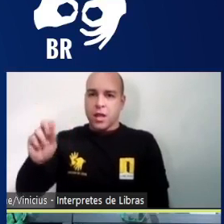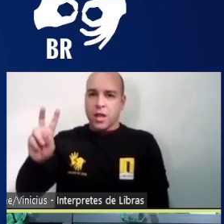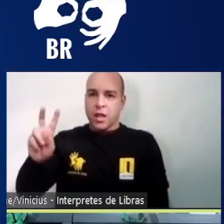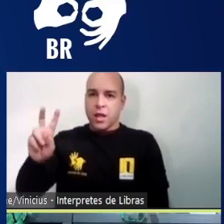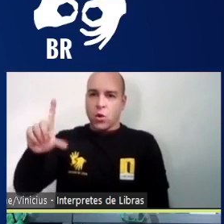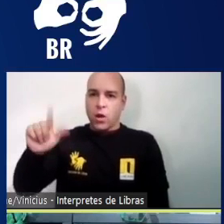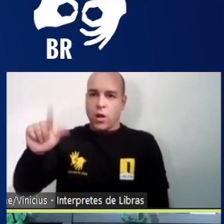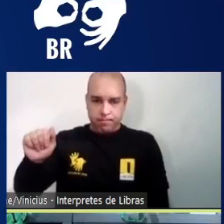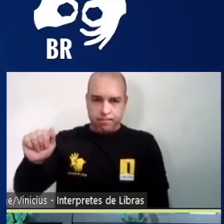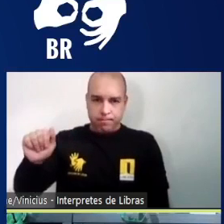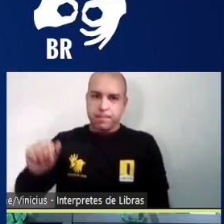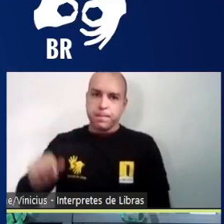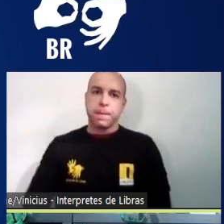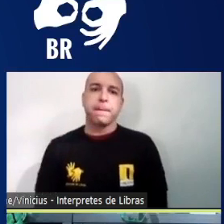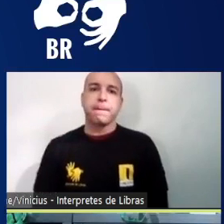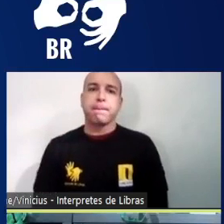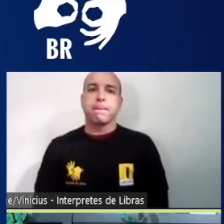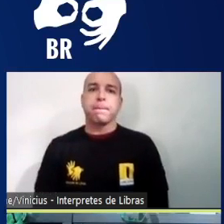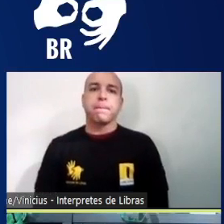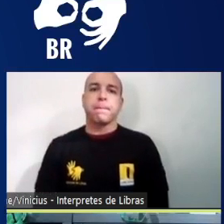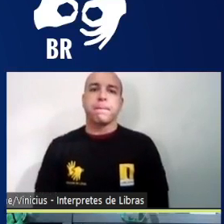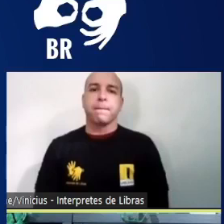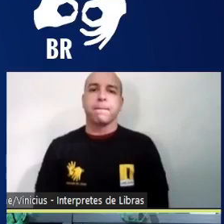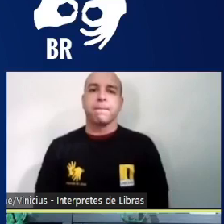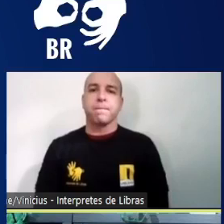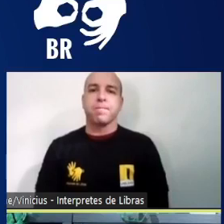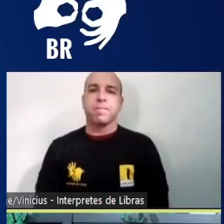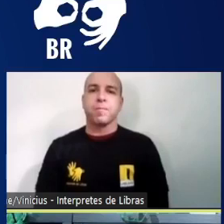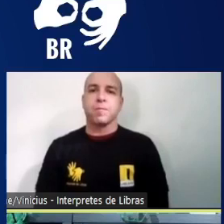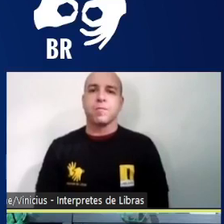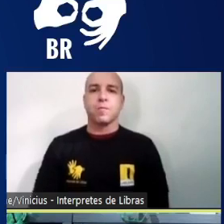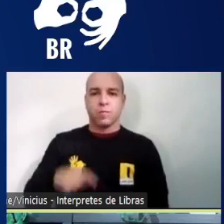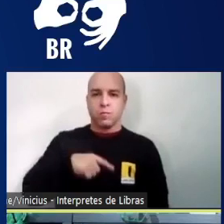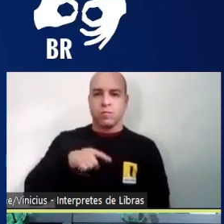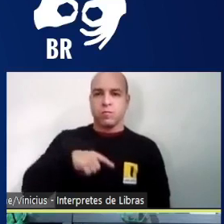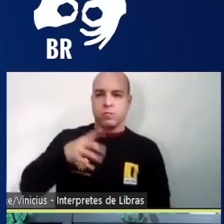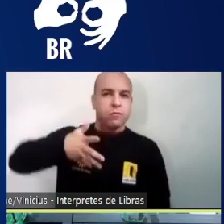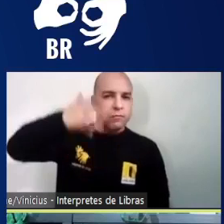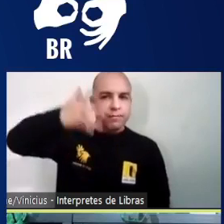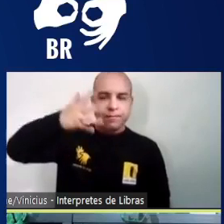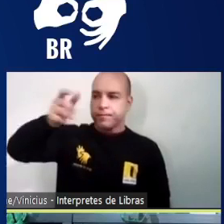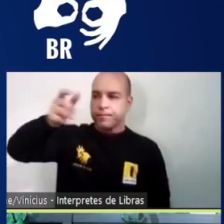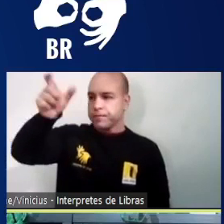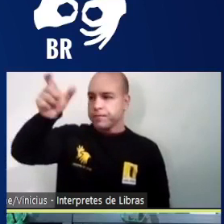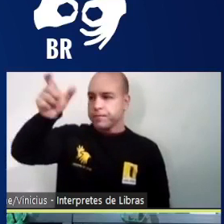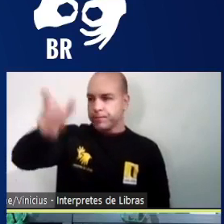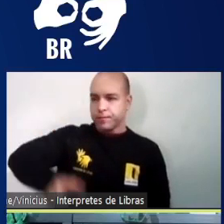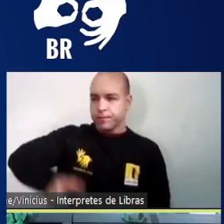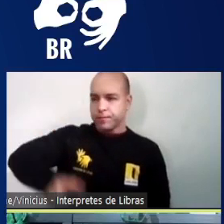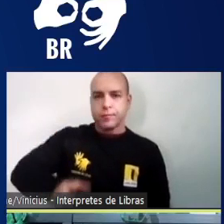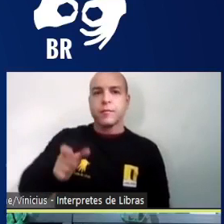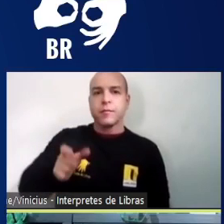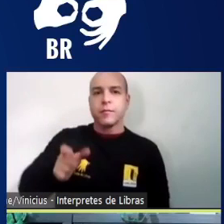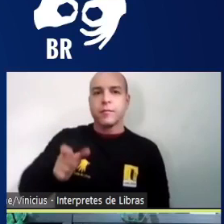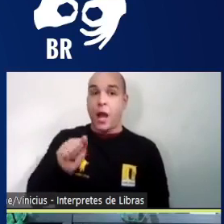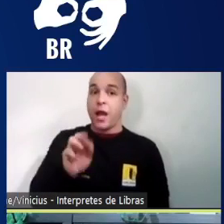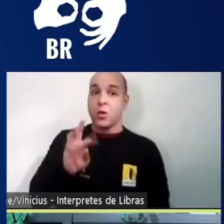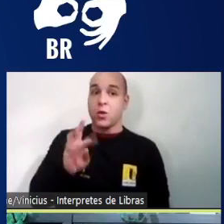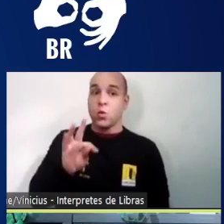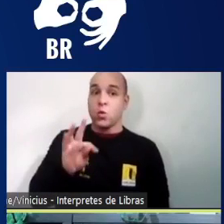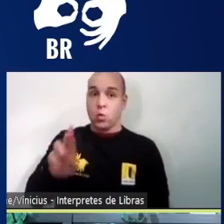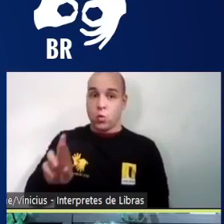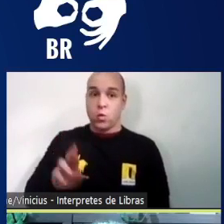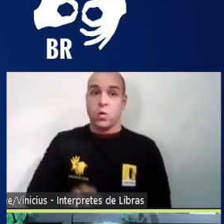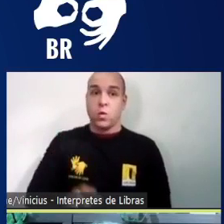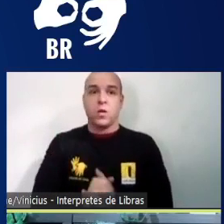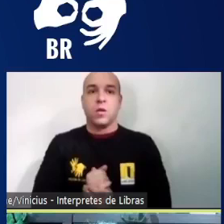para vocês aqui hoje. Ele costumava dizer que ouvir é proeza e